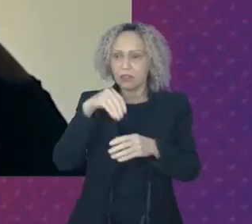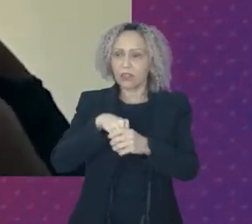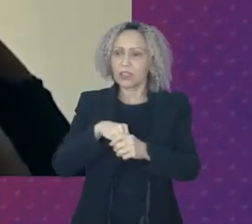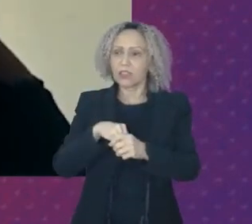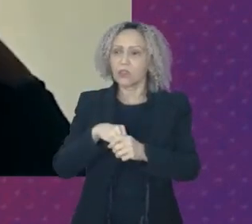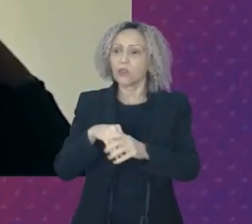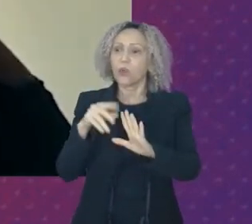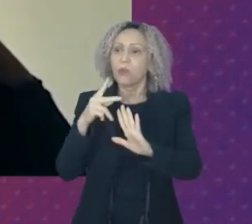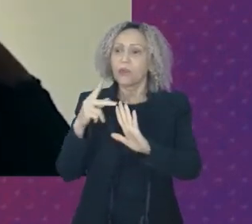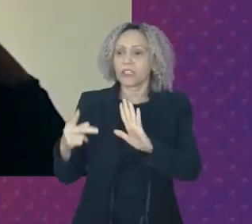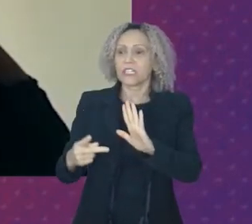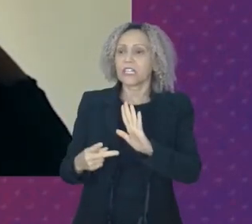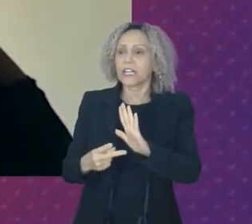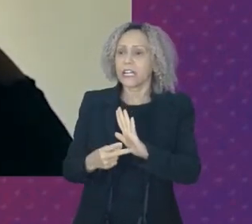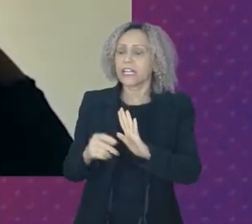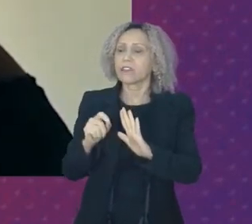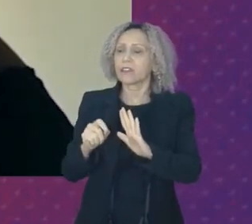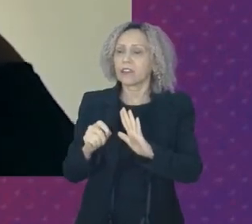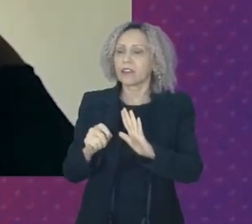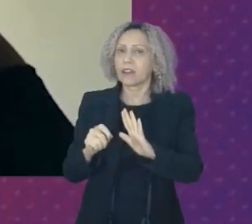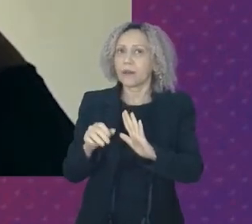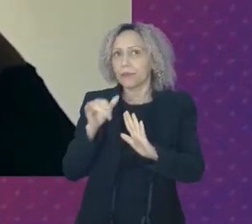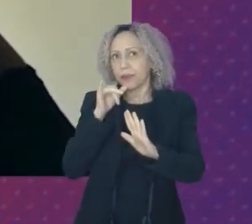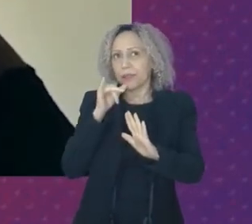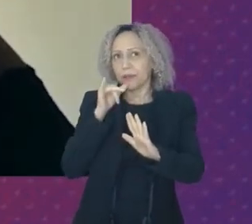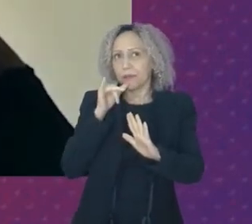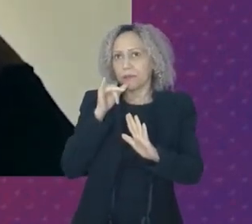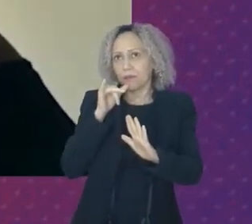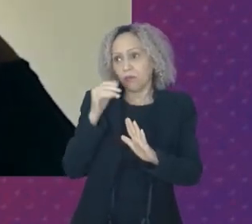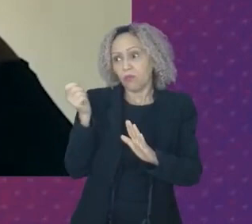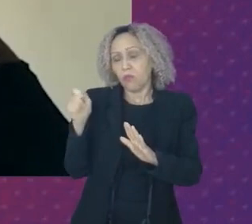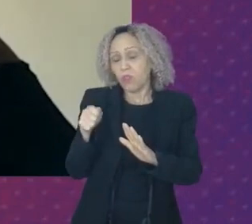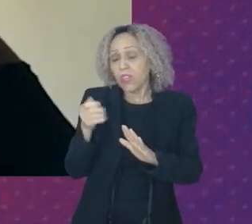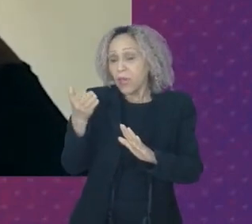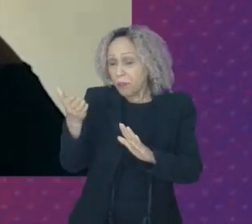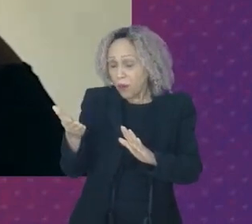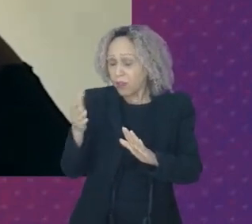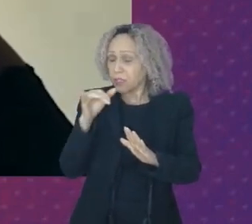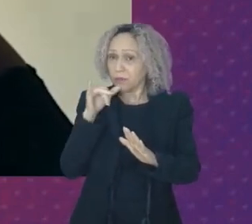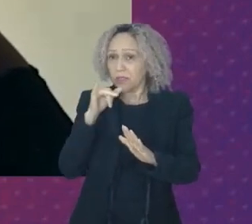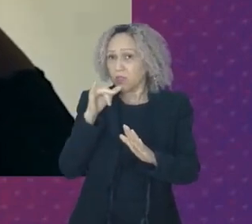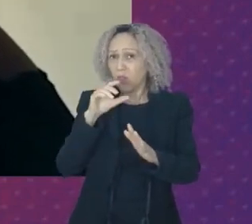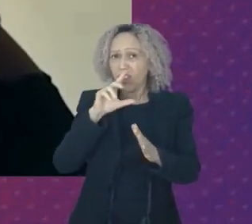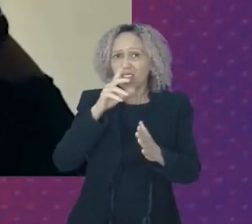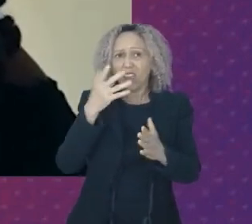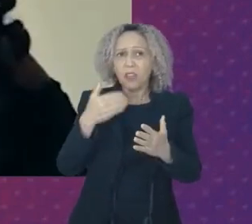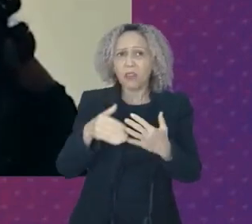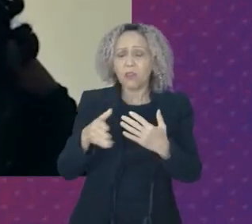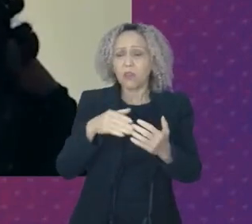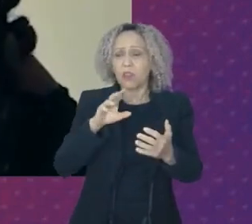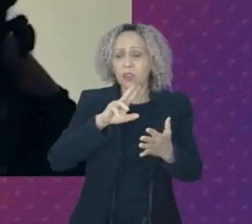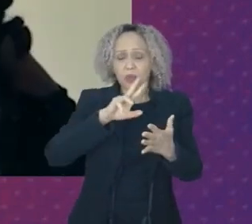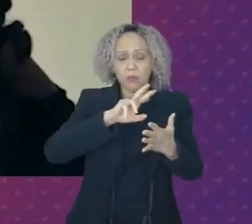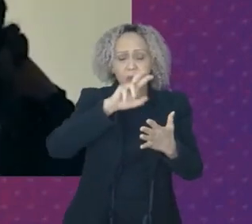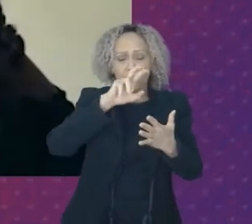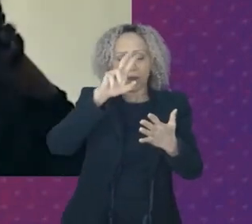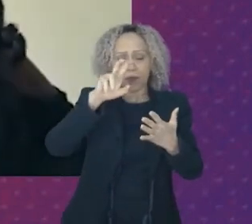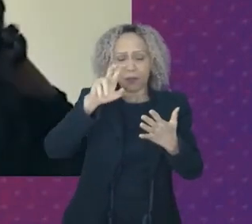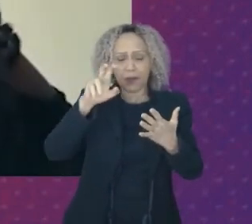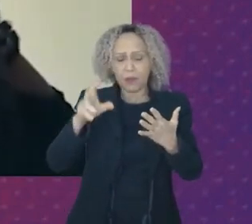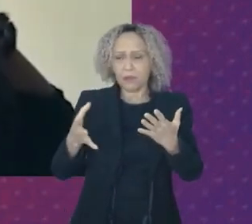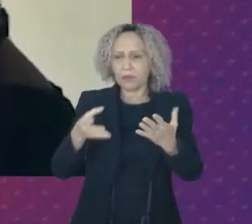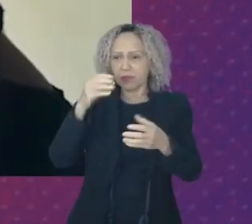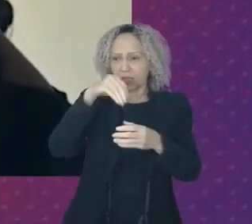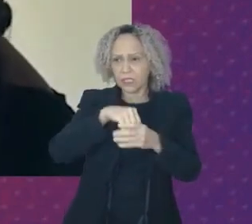podemos pegar uma que compete mais a área que você atua. Nós podemos pegar uma que está mais em alta na sua cidade, no